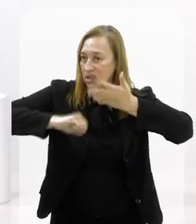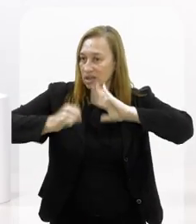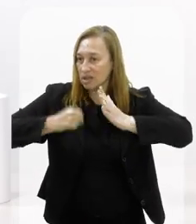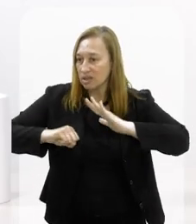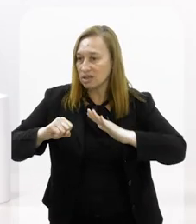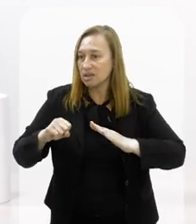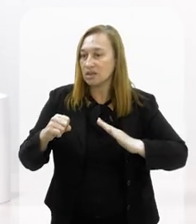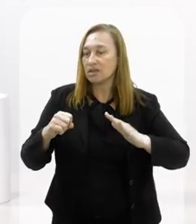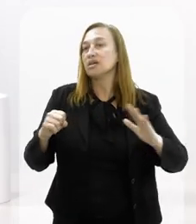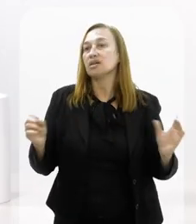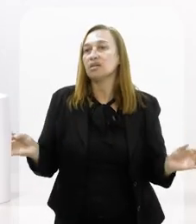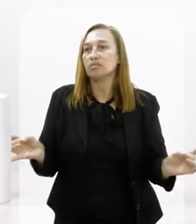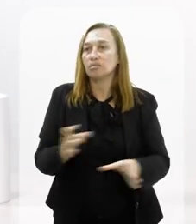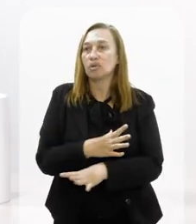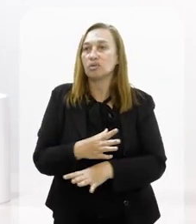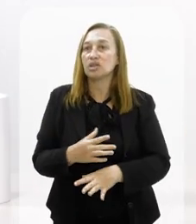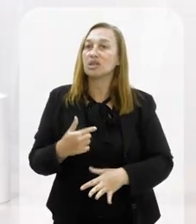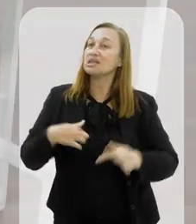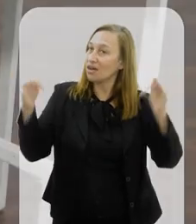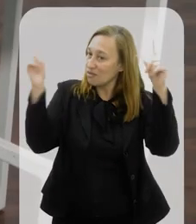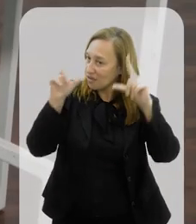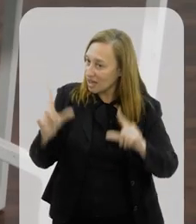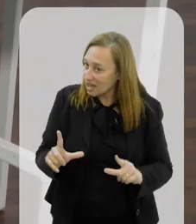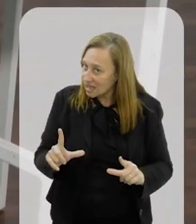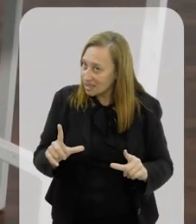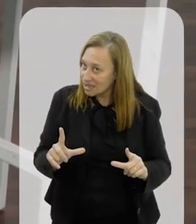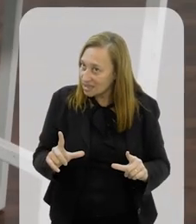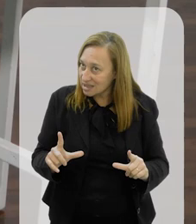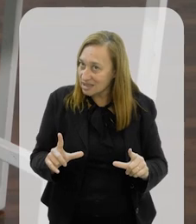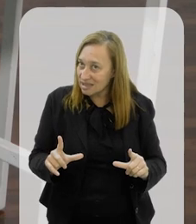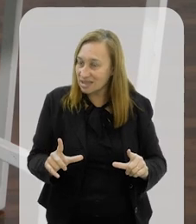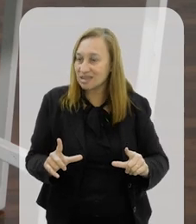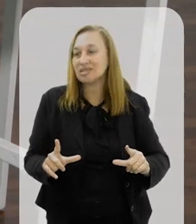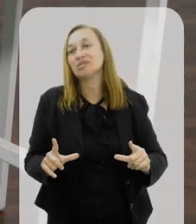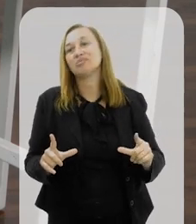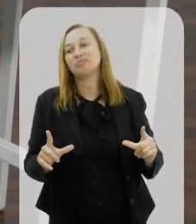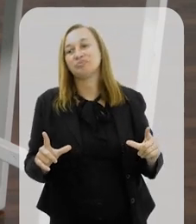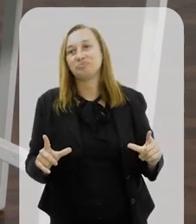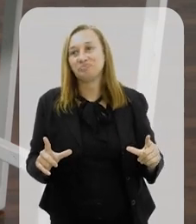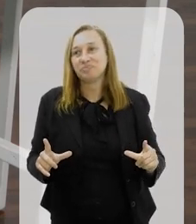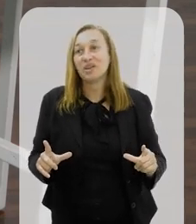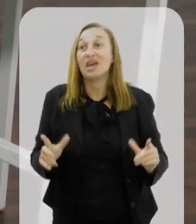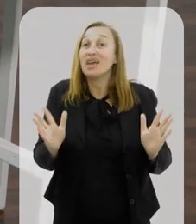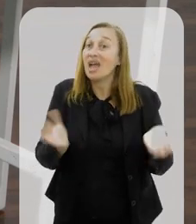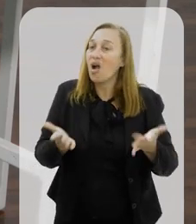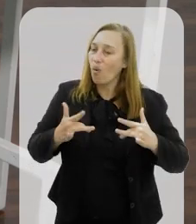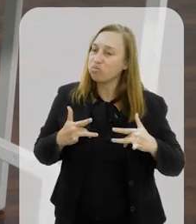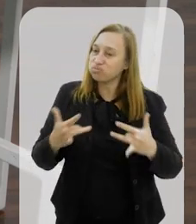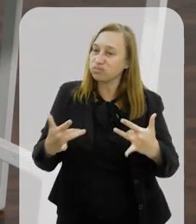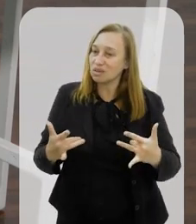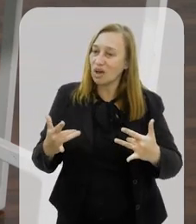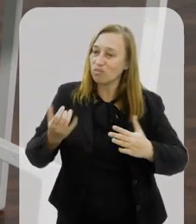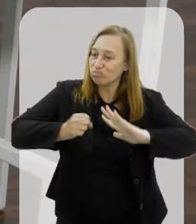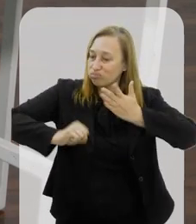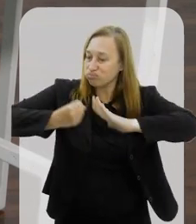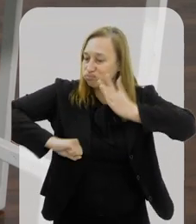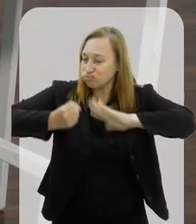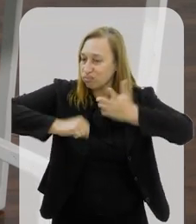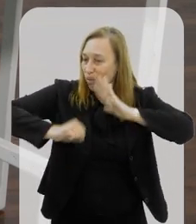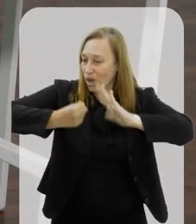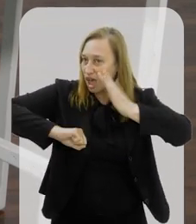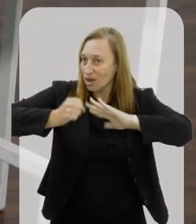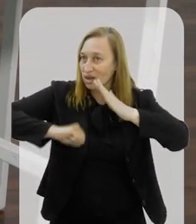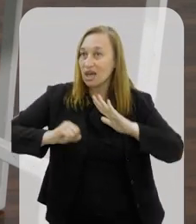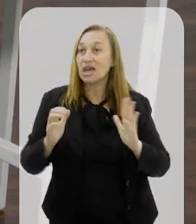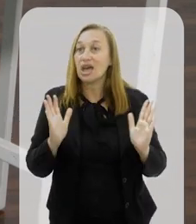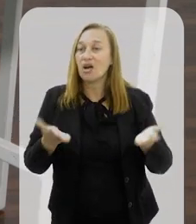ciclo completo com a Mocidade Alegre saiu feliz saiu correto da situação e agora dedicação total ao Salgueiro